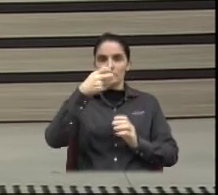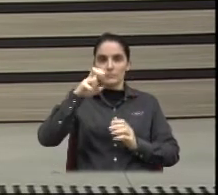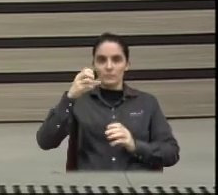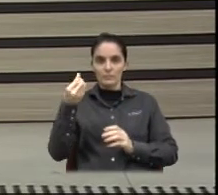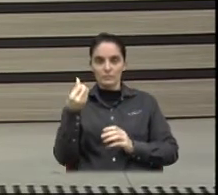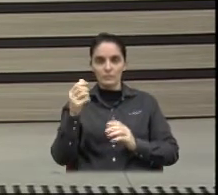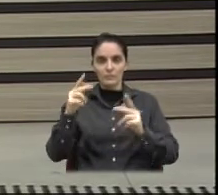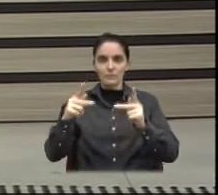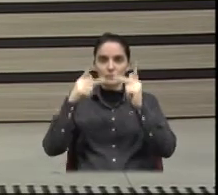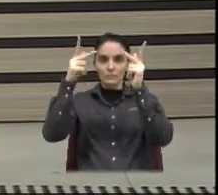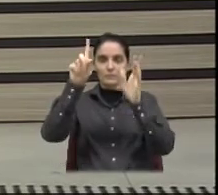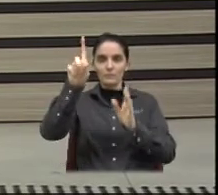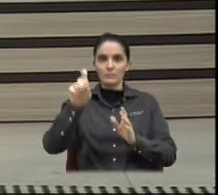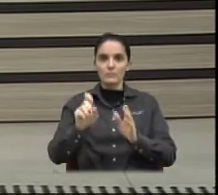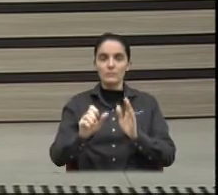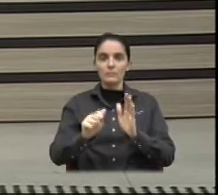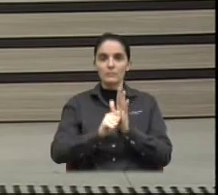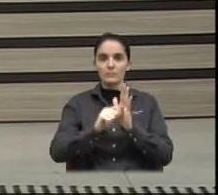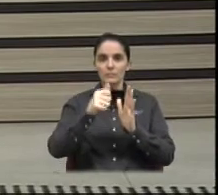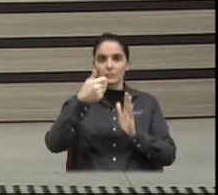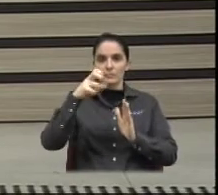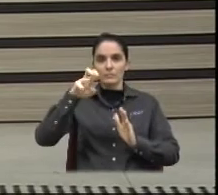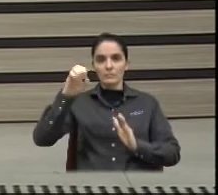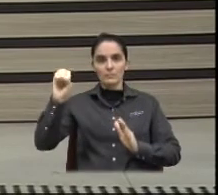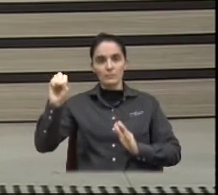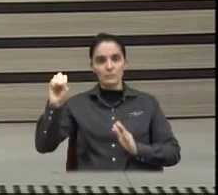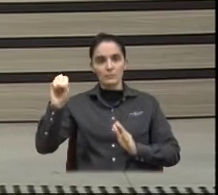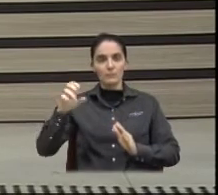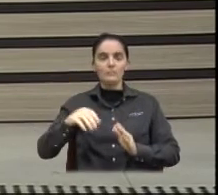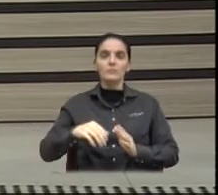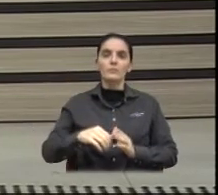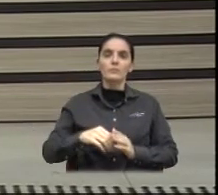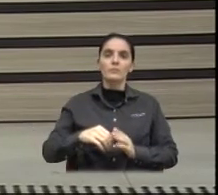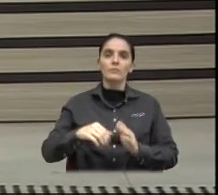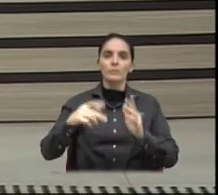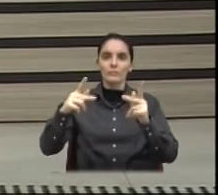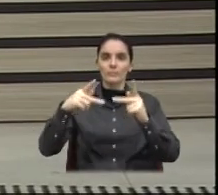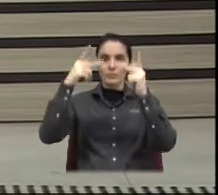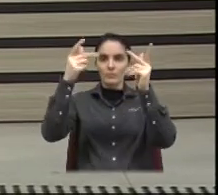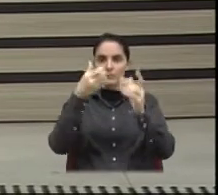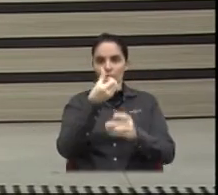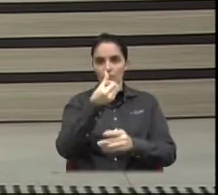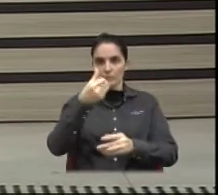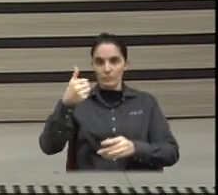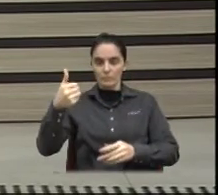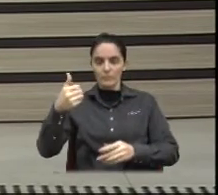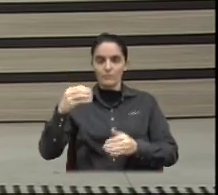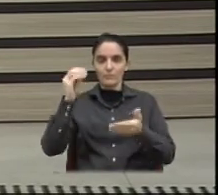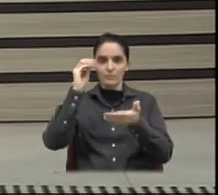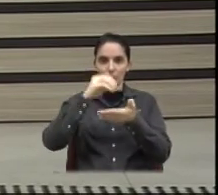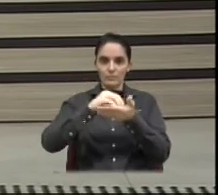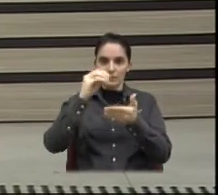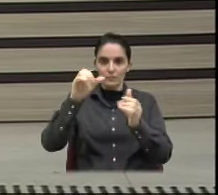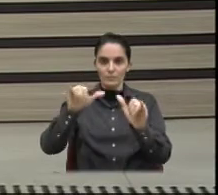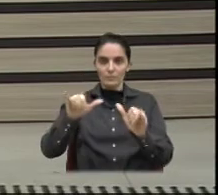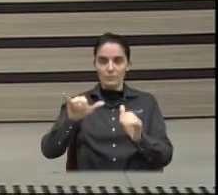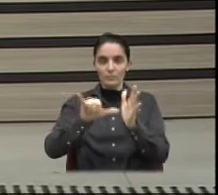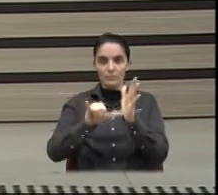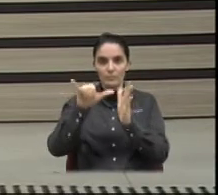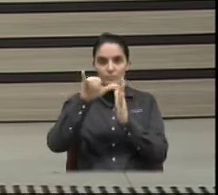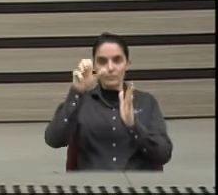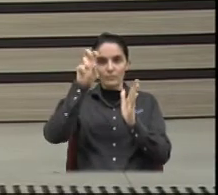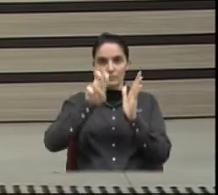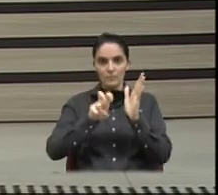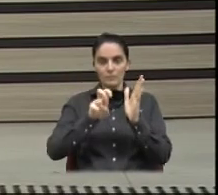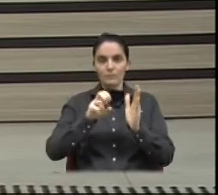parágrafo único do artigo 58 do pará arnolfo 6 1 e acrescenta inciso 5º artigo 61